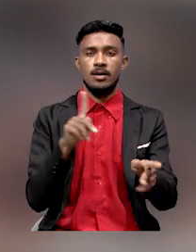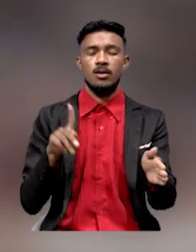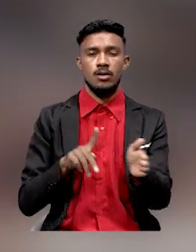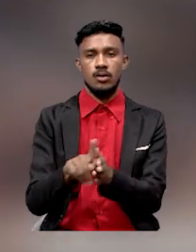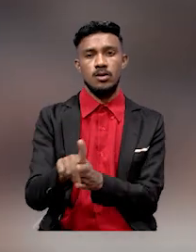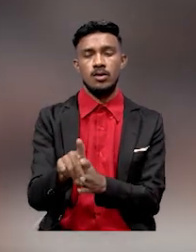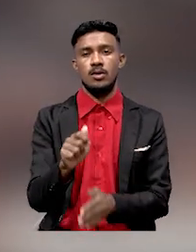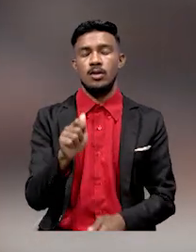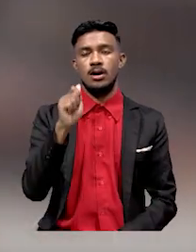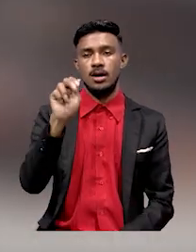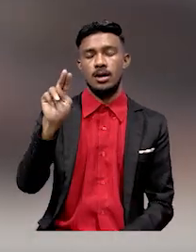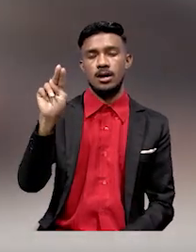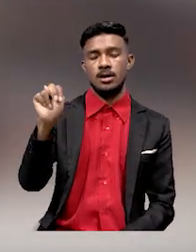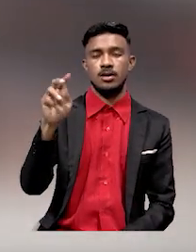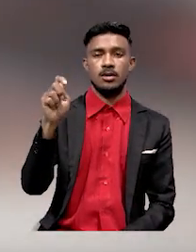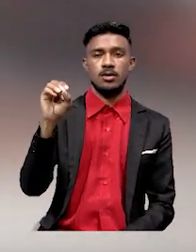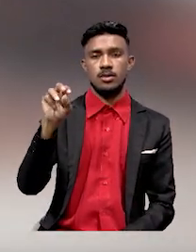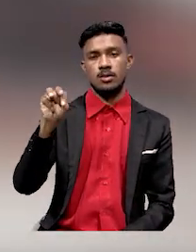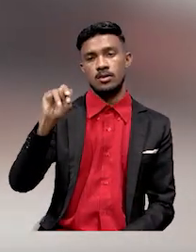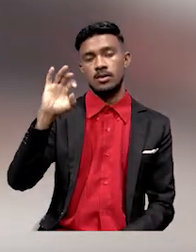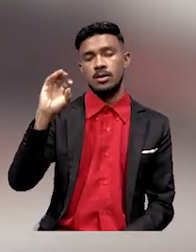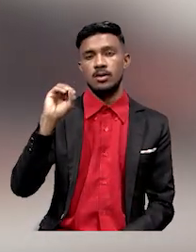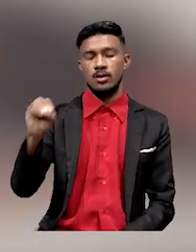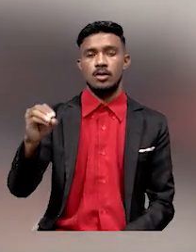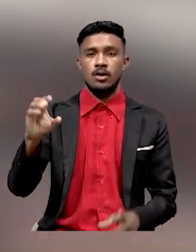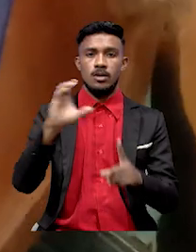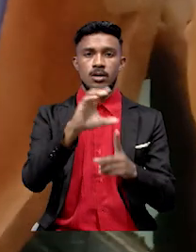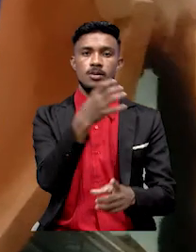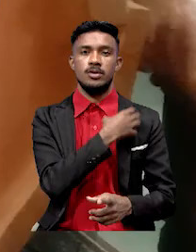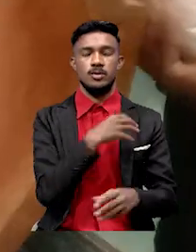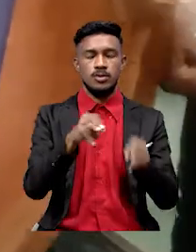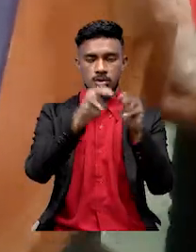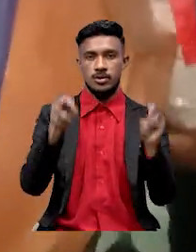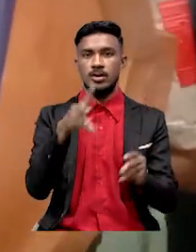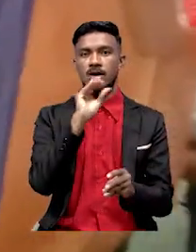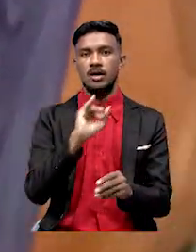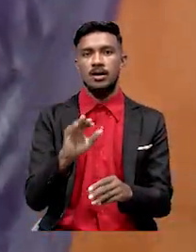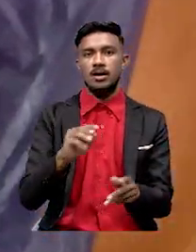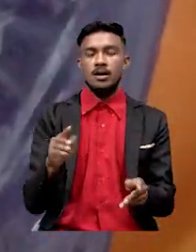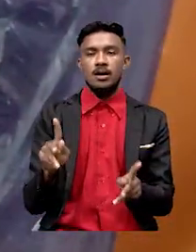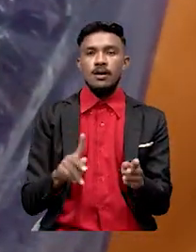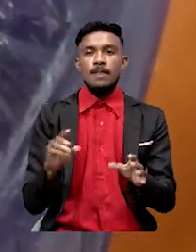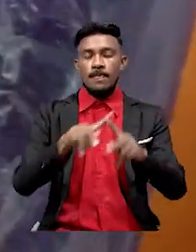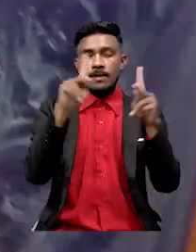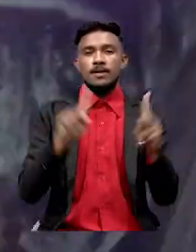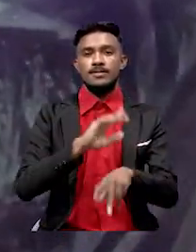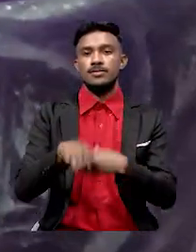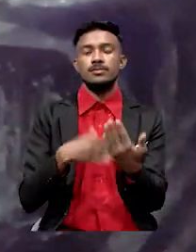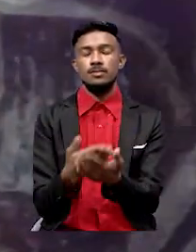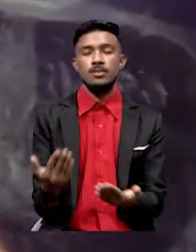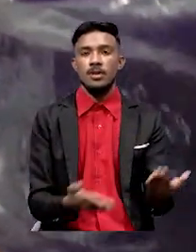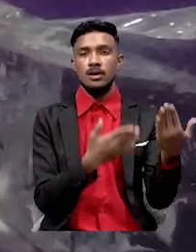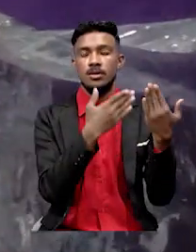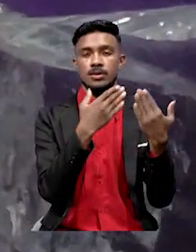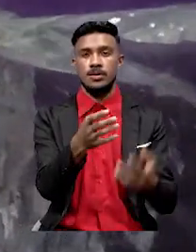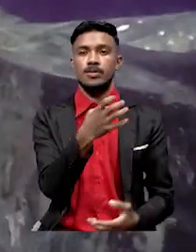de Jesus. Comandante Pentel Municipio di Lihateten, caso sirane submeteona ba proceso investigação iha Polícia Nacional Investigação Criminal.